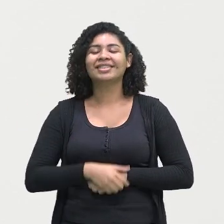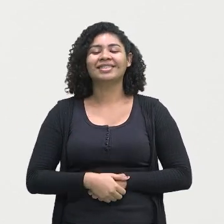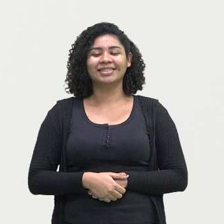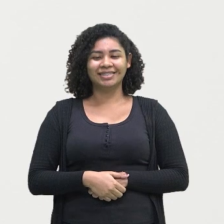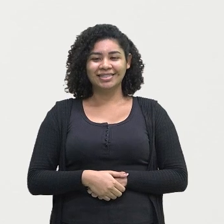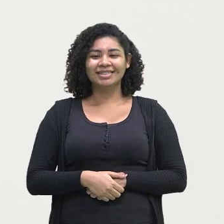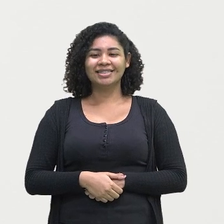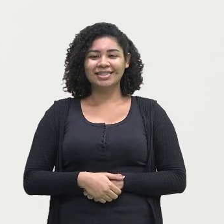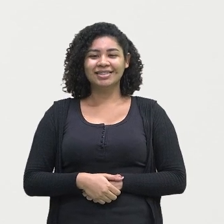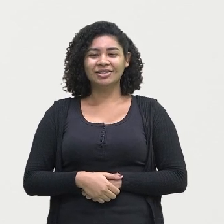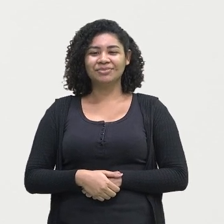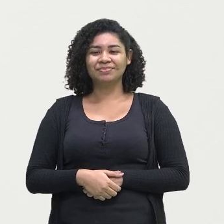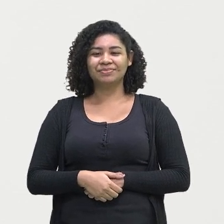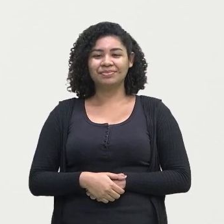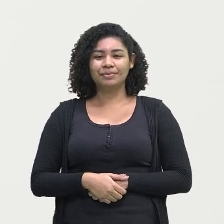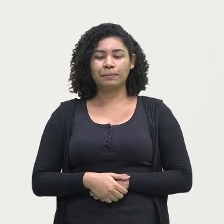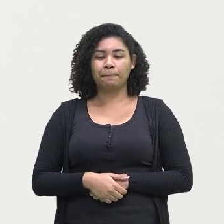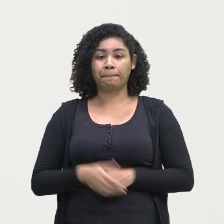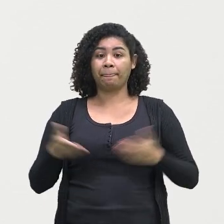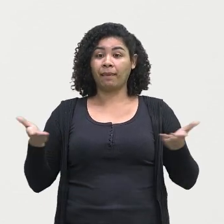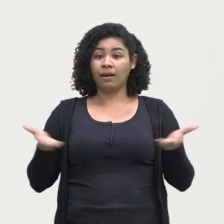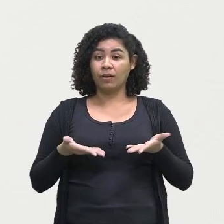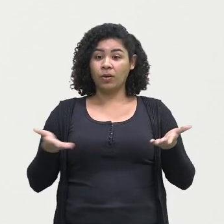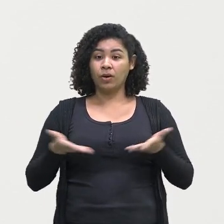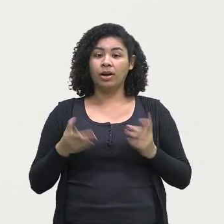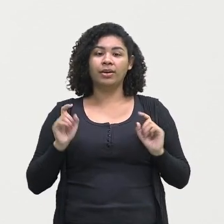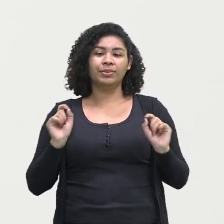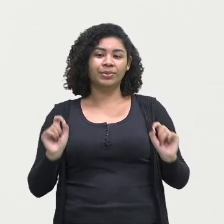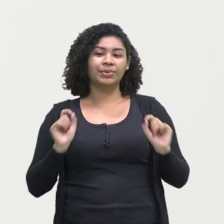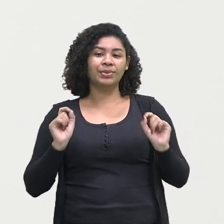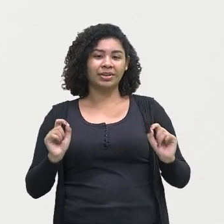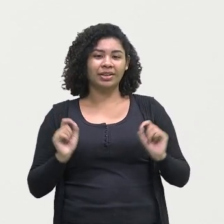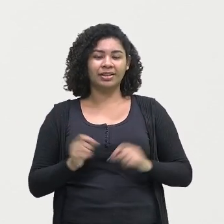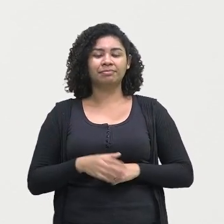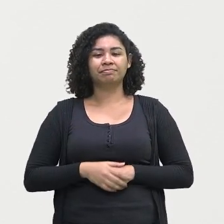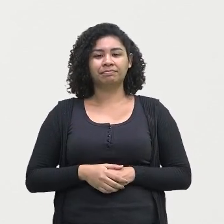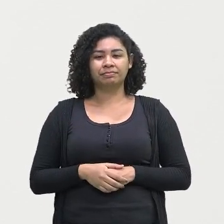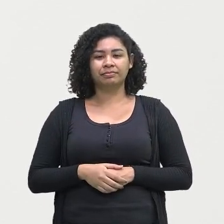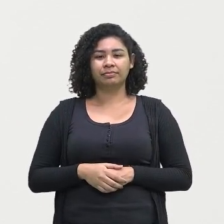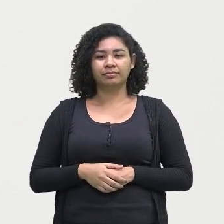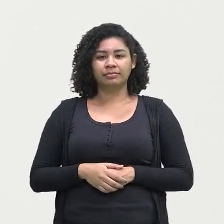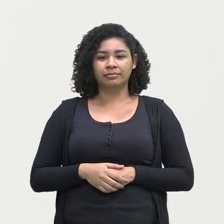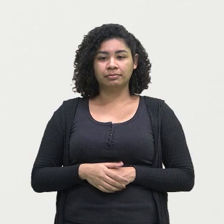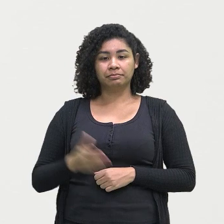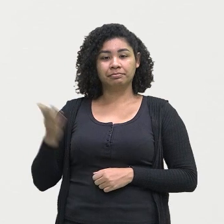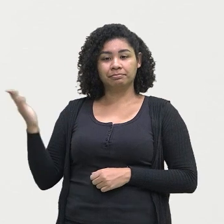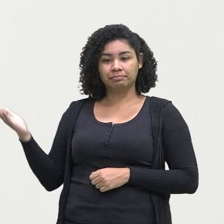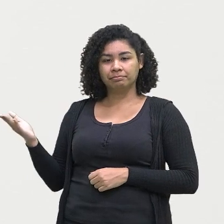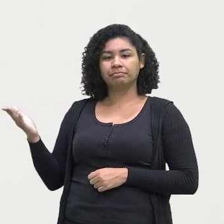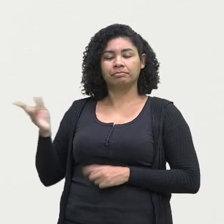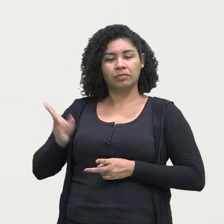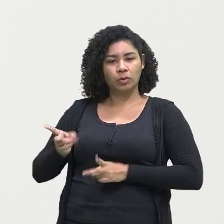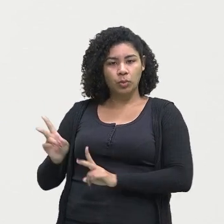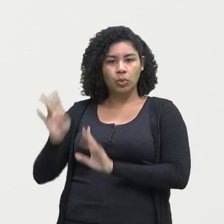né? Então, nós vamos agora continuar aqui. Nós temos mais